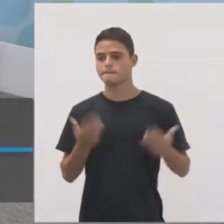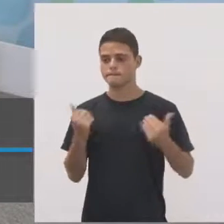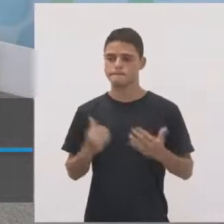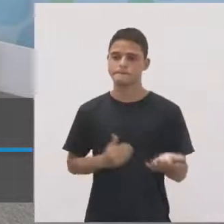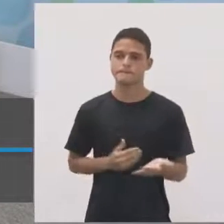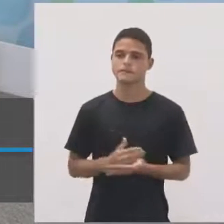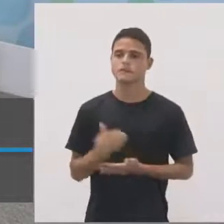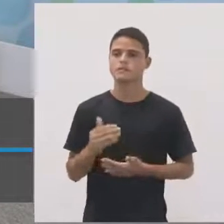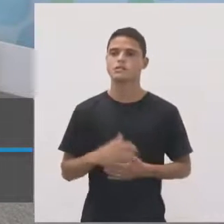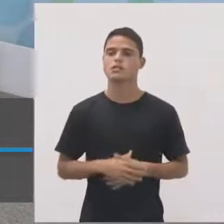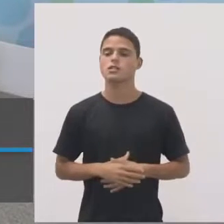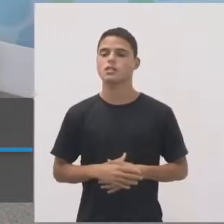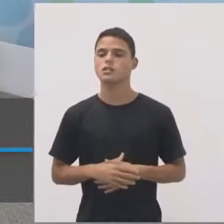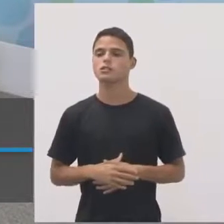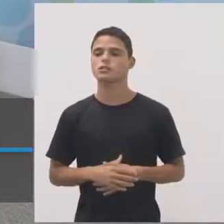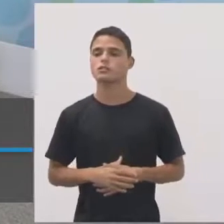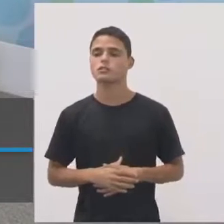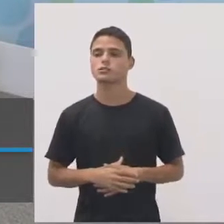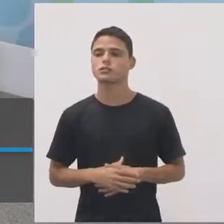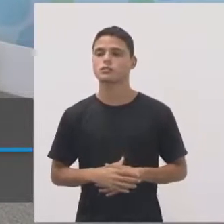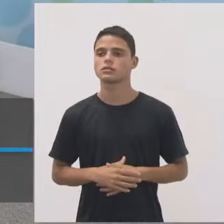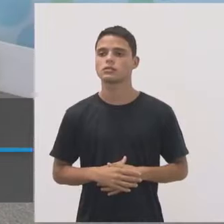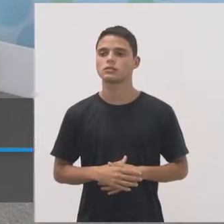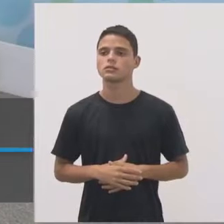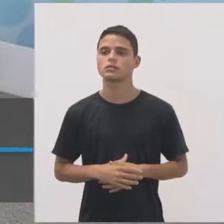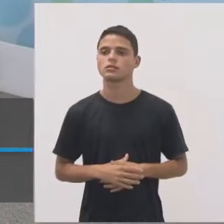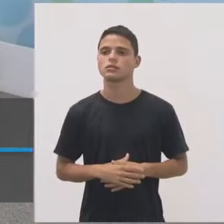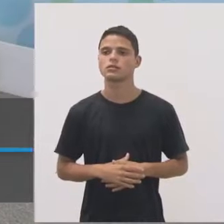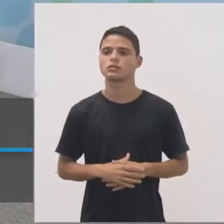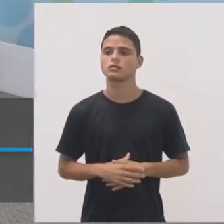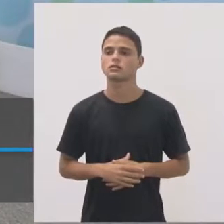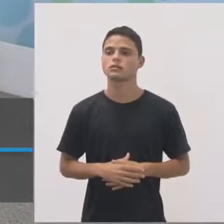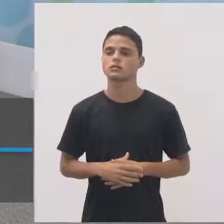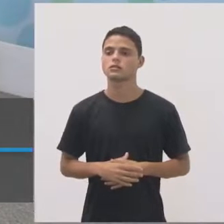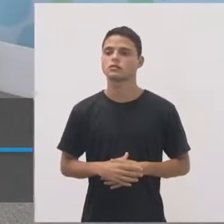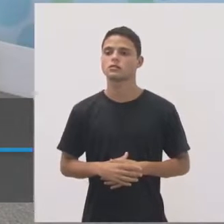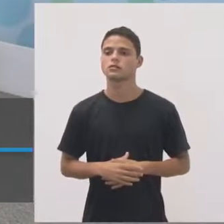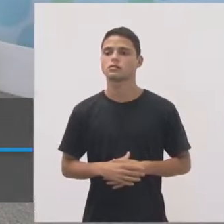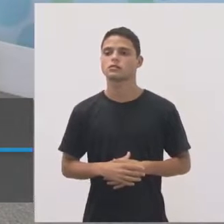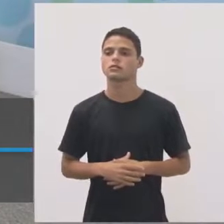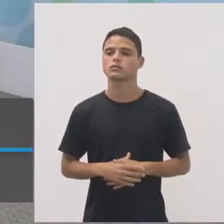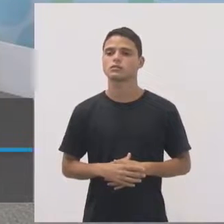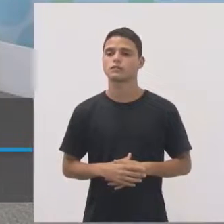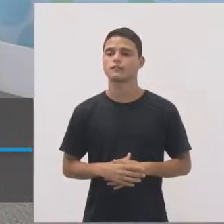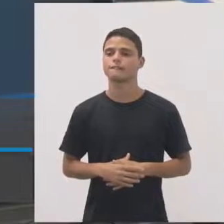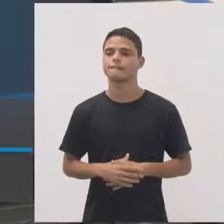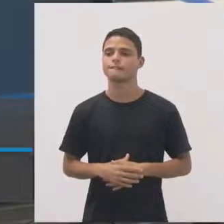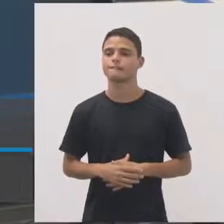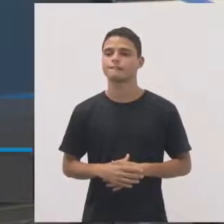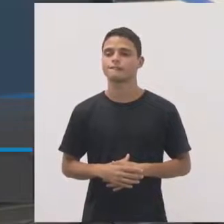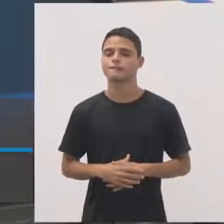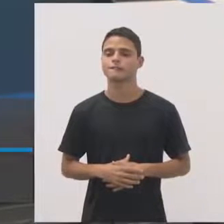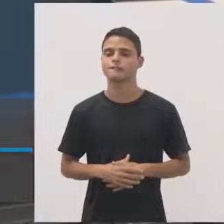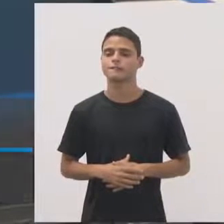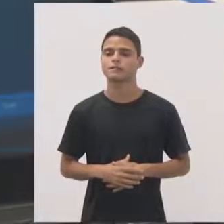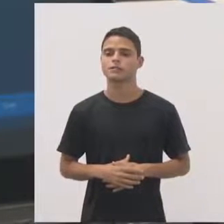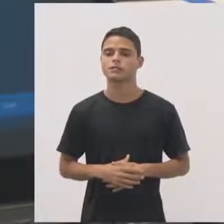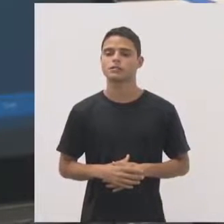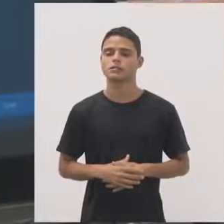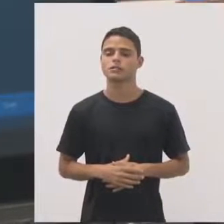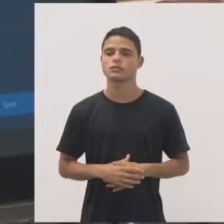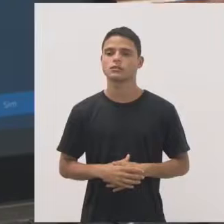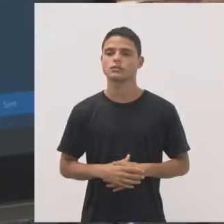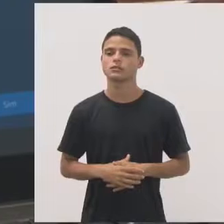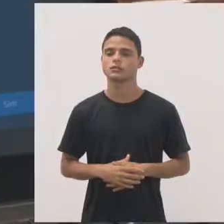Felipe. Vamos lá, será que tá vendo já a tela aqui? O pessoal consegue ver? Ainda não. Ainda não, né? Vamos esperar focar.